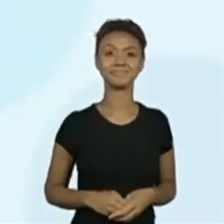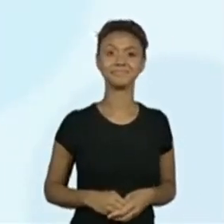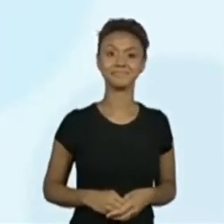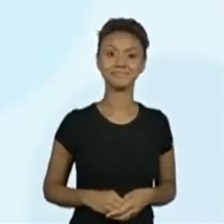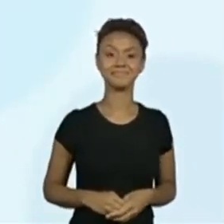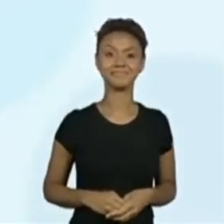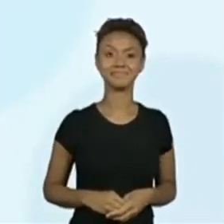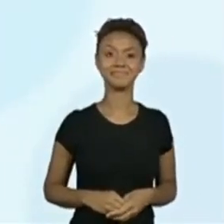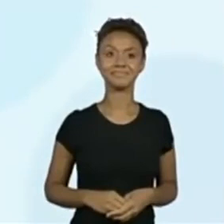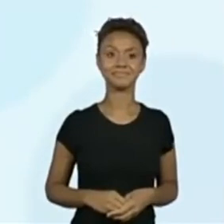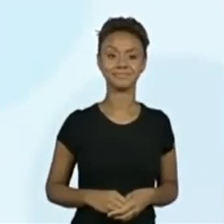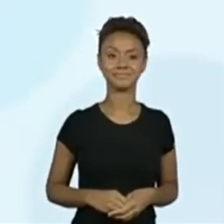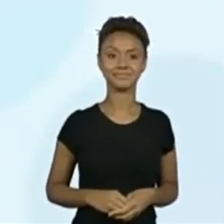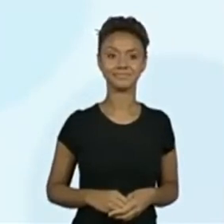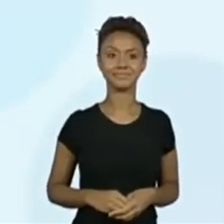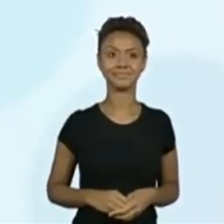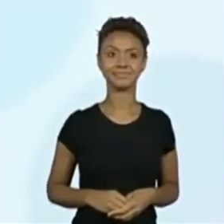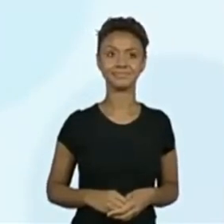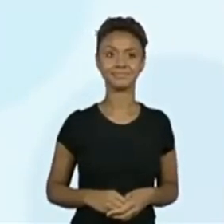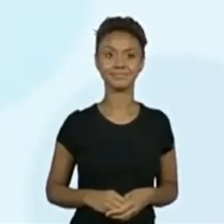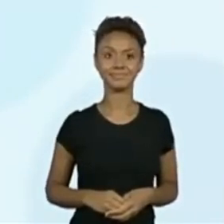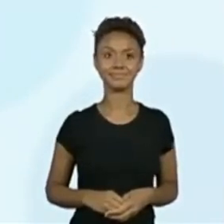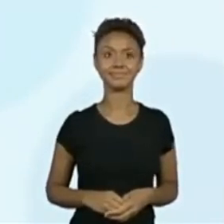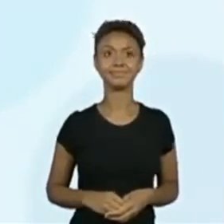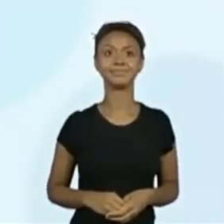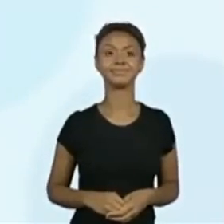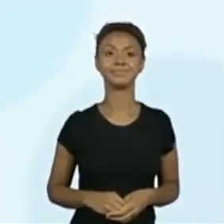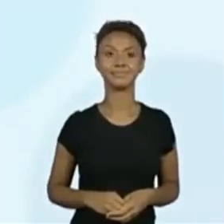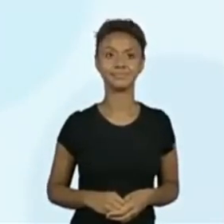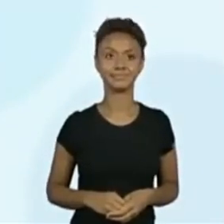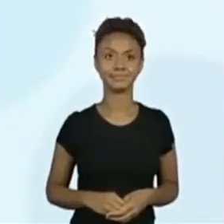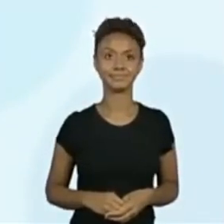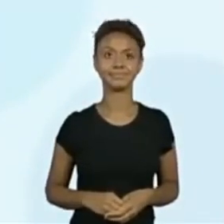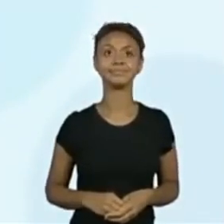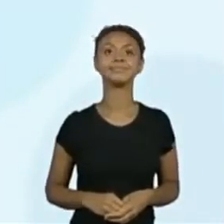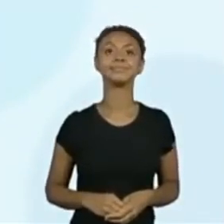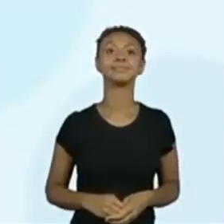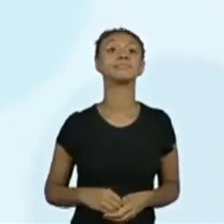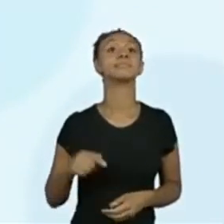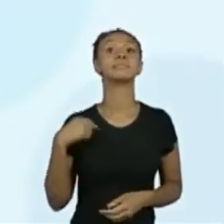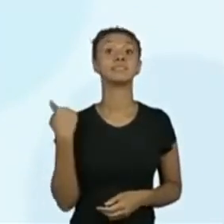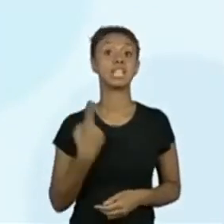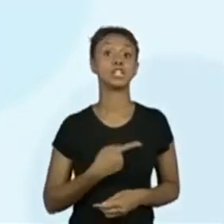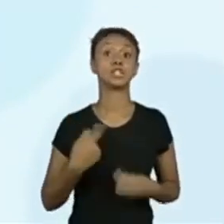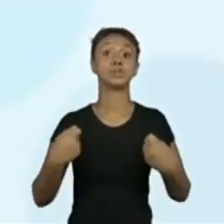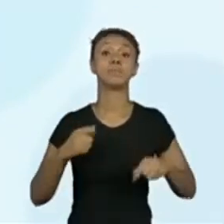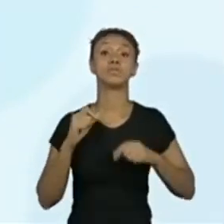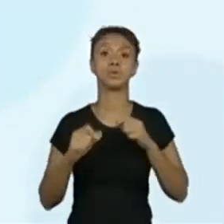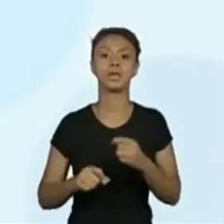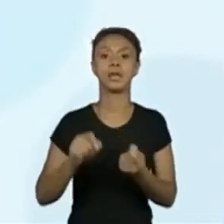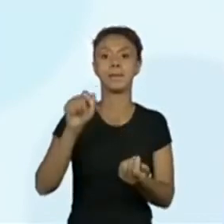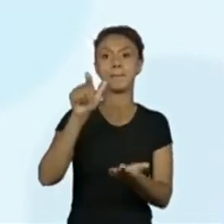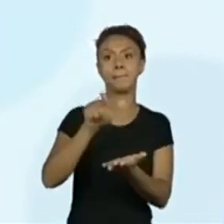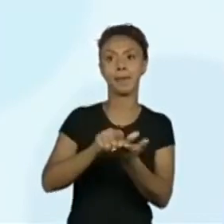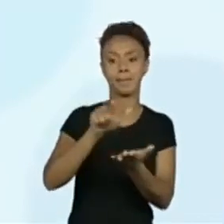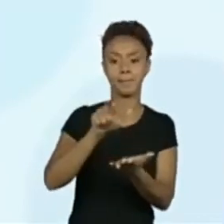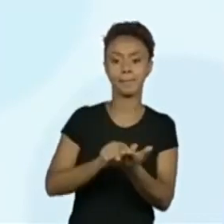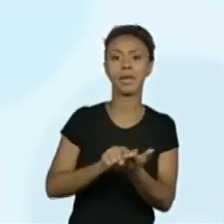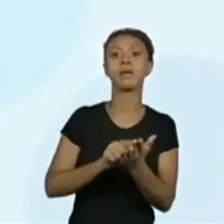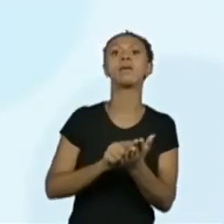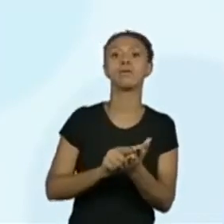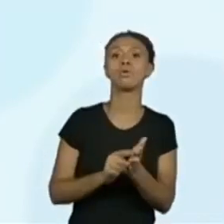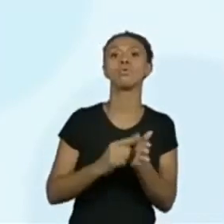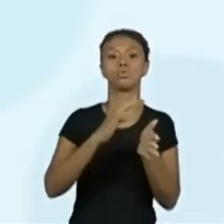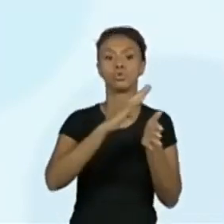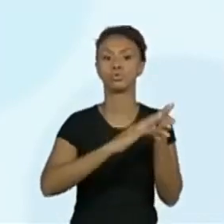Separar. Materiais. Materiais. Que no caso nosso aqui foi a caneta e uma tabela, não é, é isso? É, uma folha